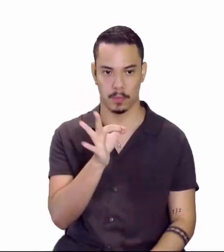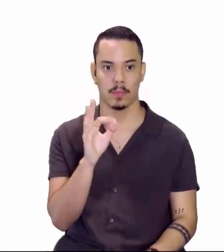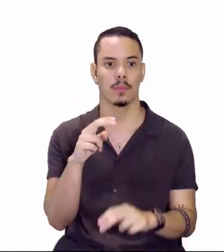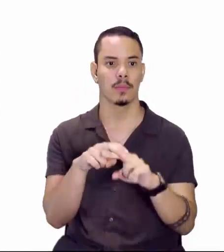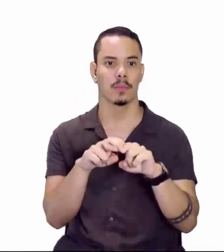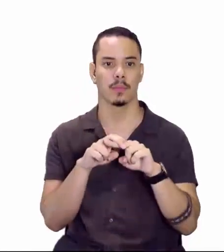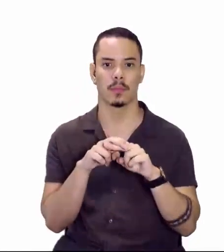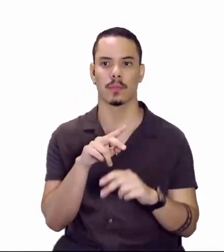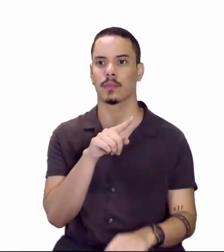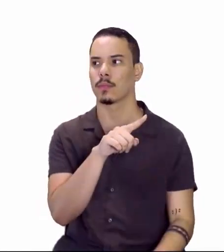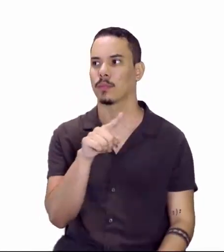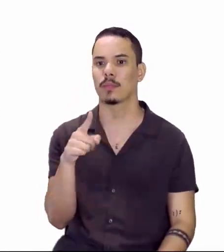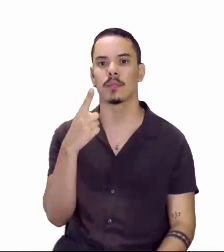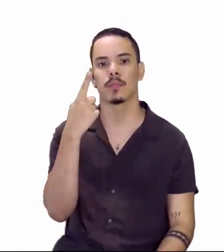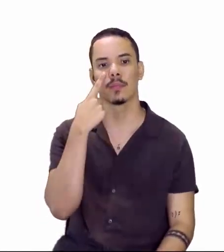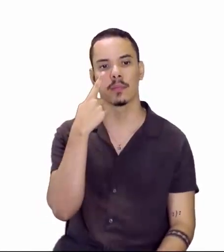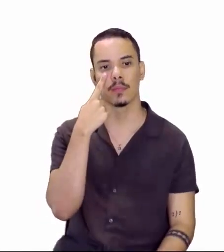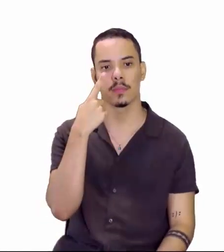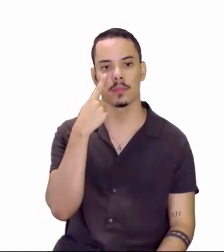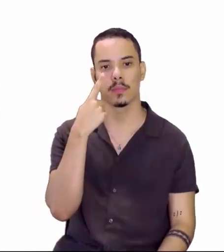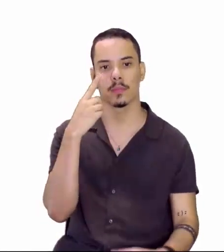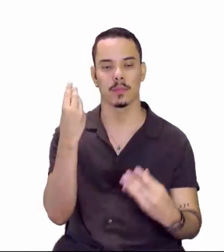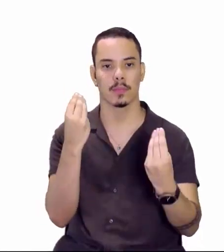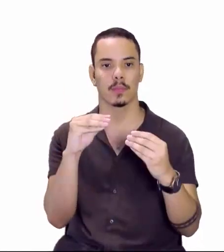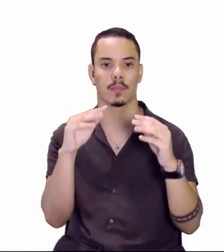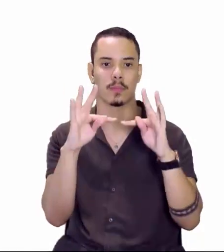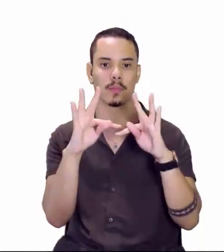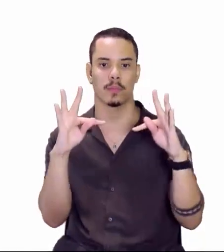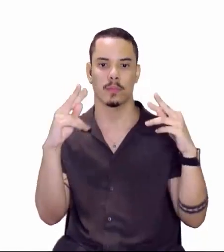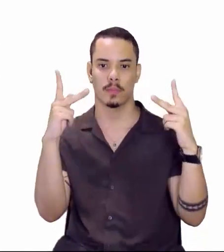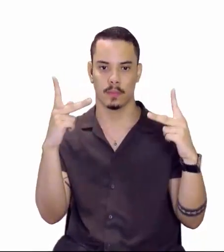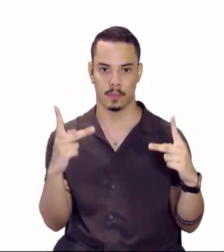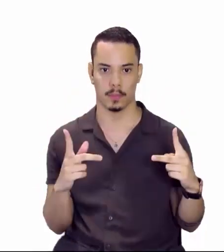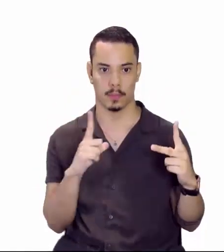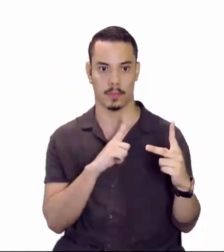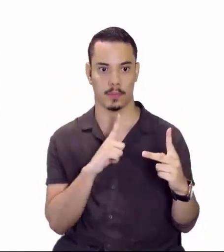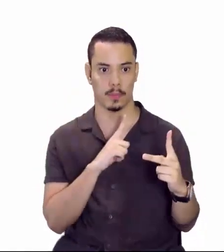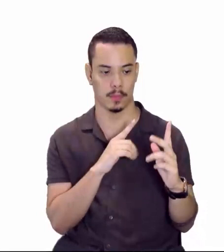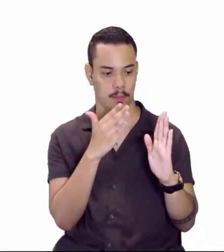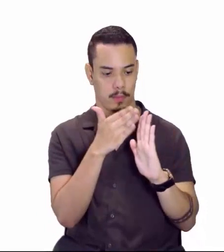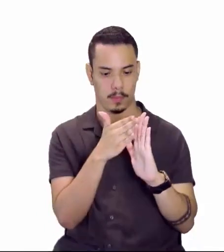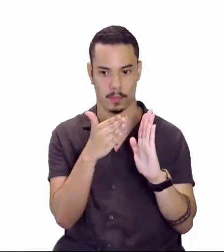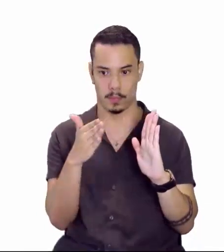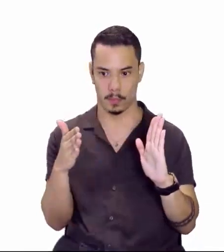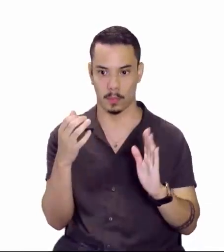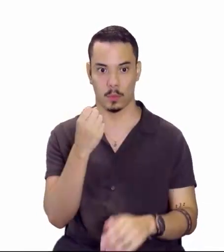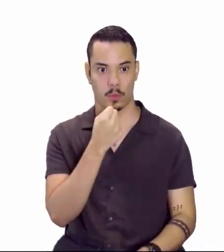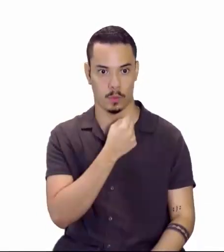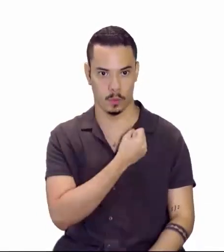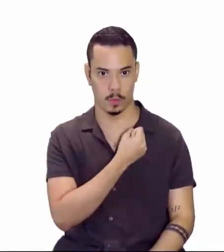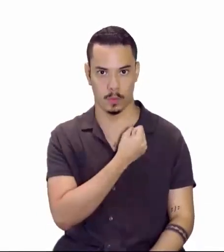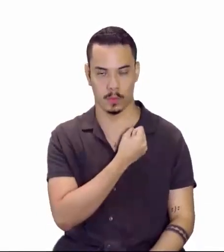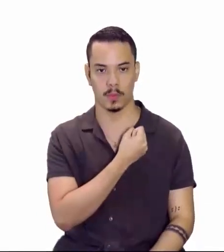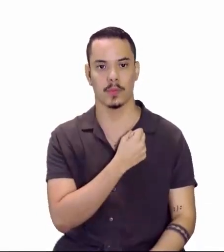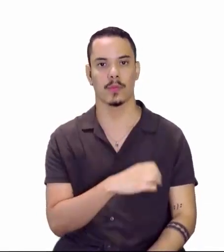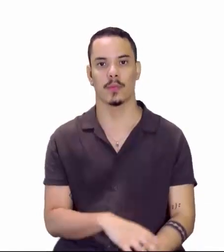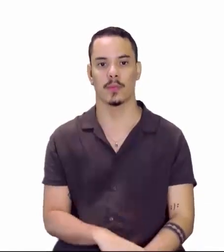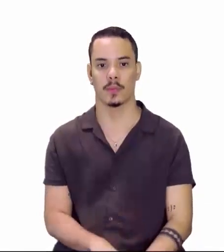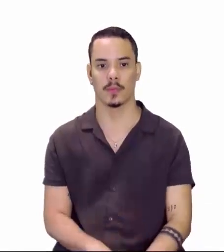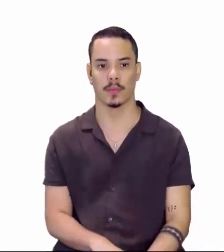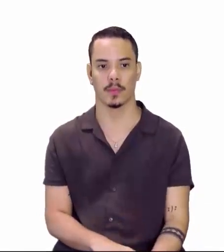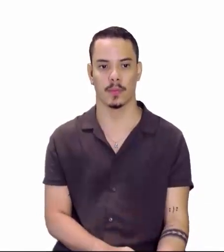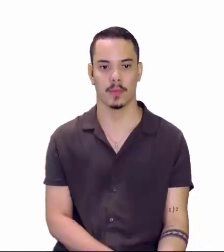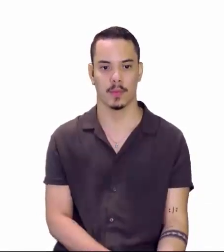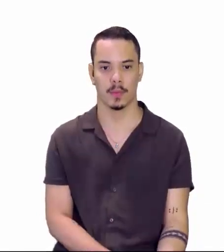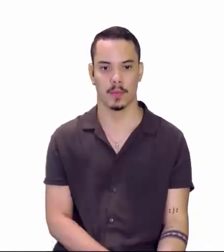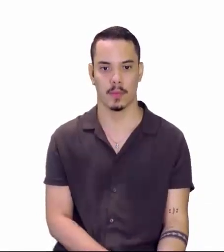vocês estão vendo que lá na tabela, vocês viram, existe uma sequência quanto ao número atômico. E que